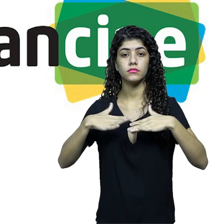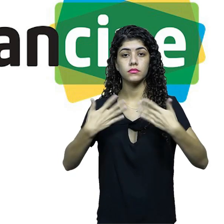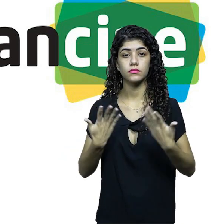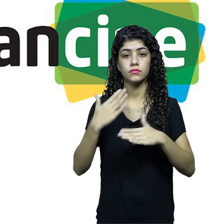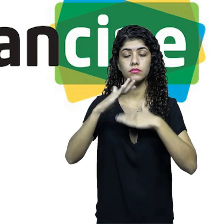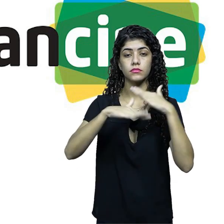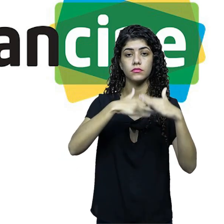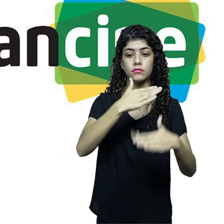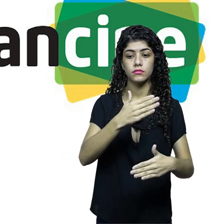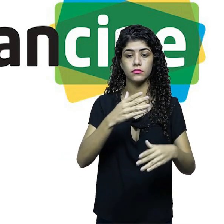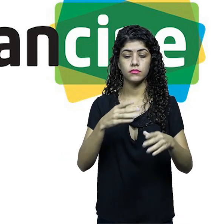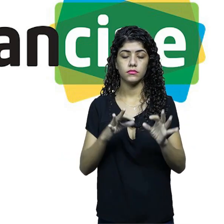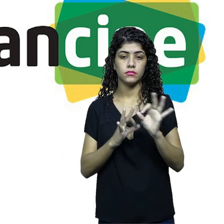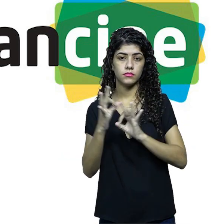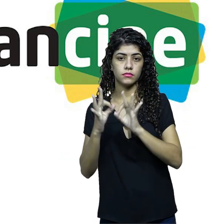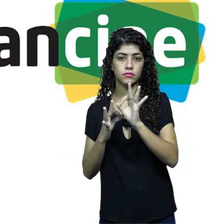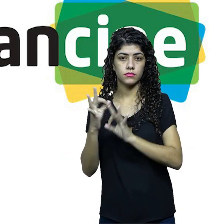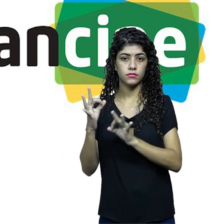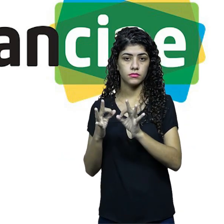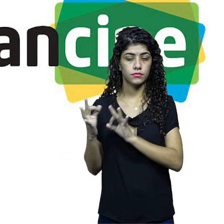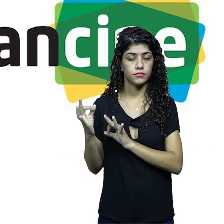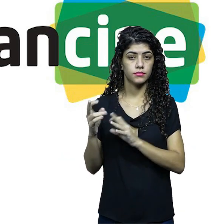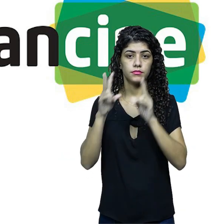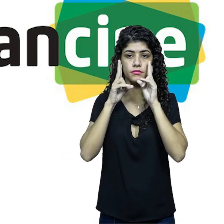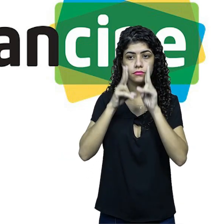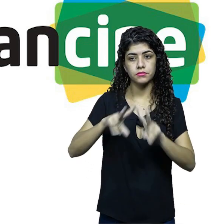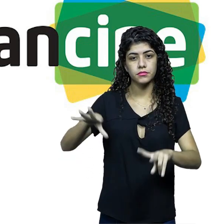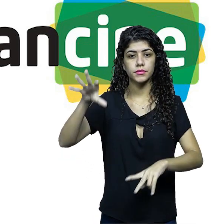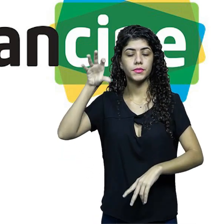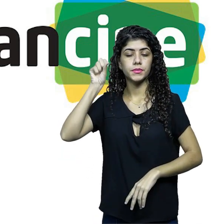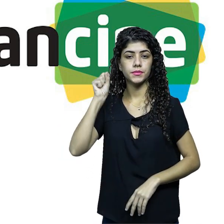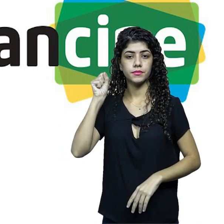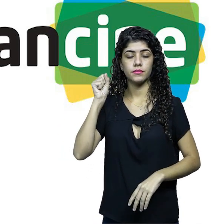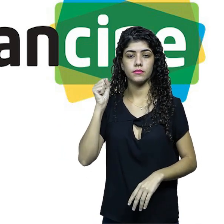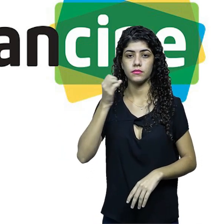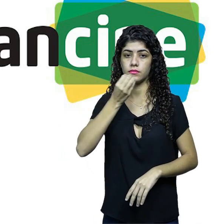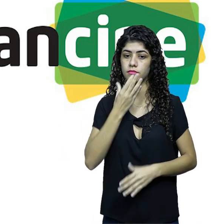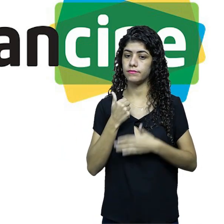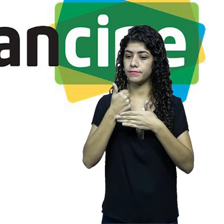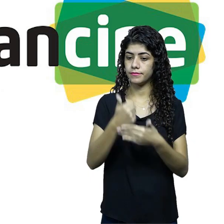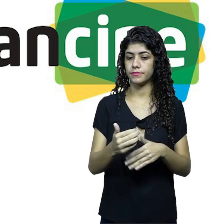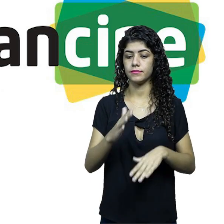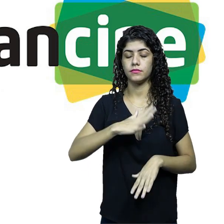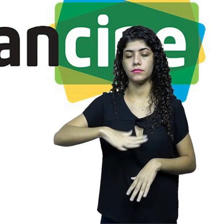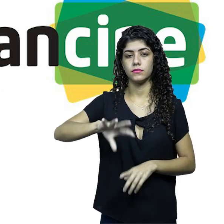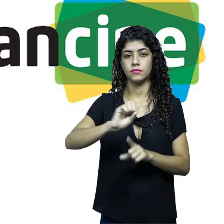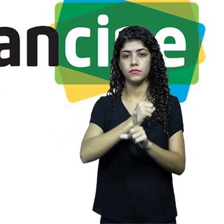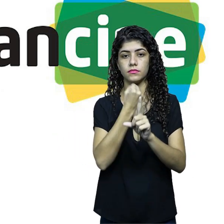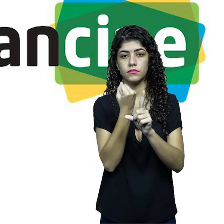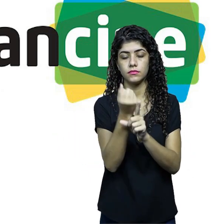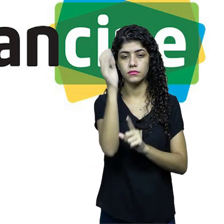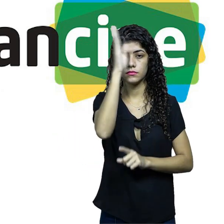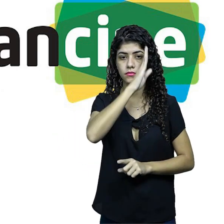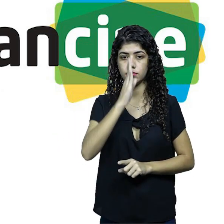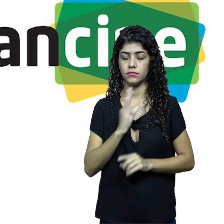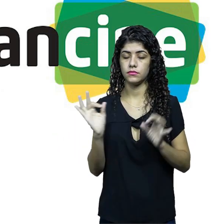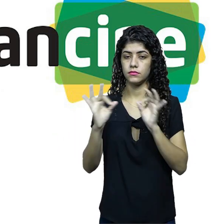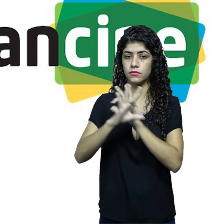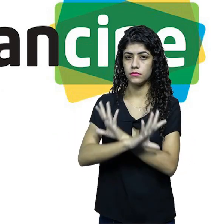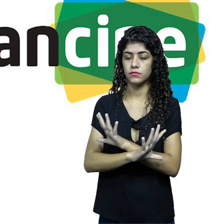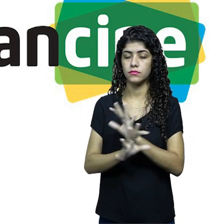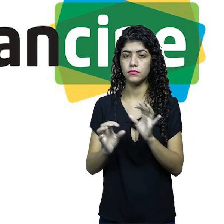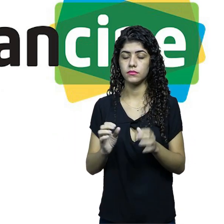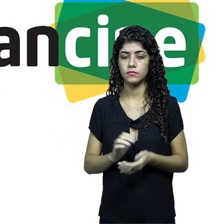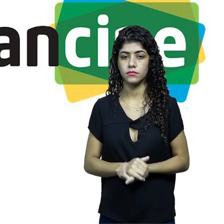da Ancine é desenvolver e regular o setor audiovisual em benefício da sociedade brasileira. Encerrado o ciclo de